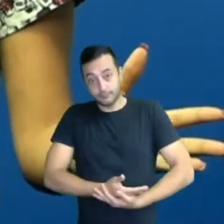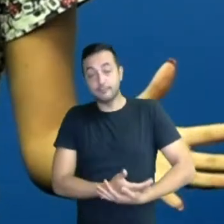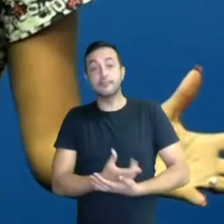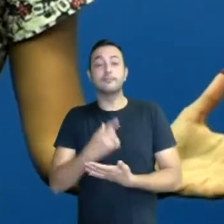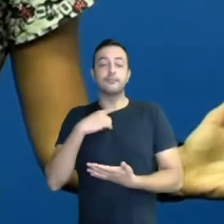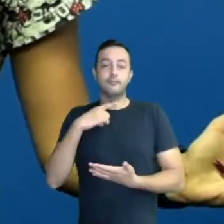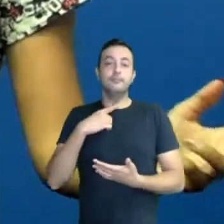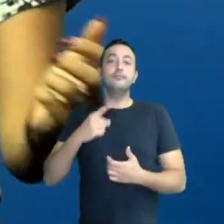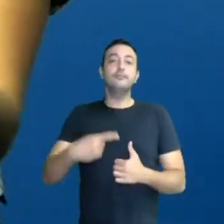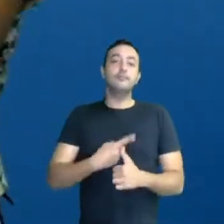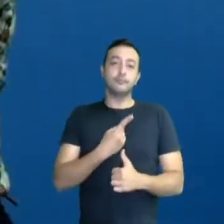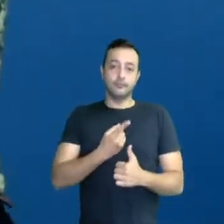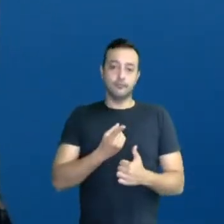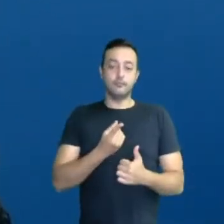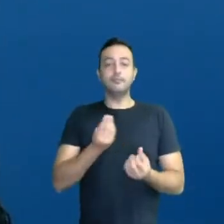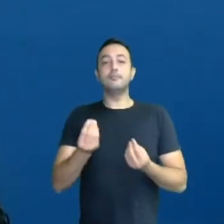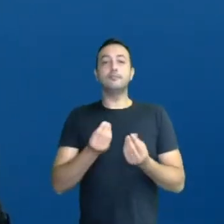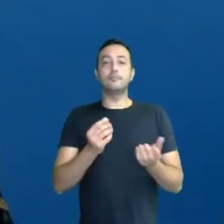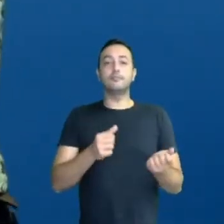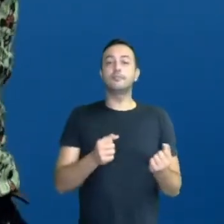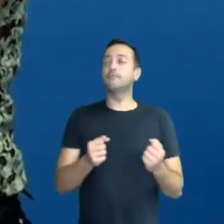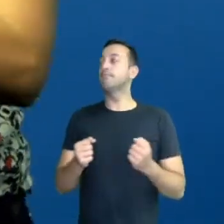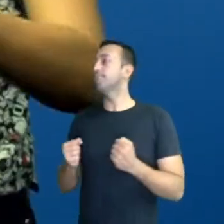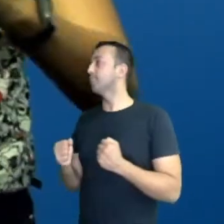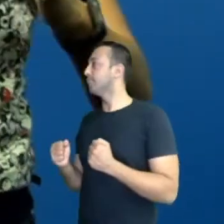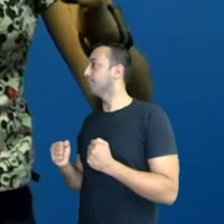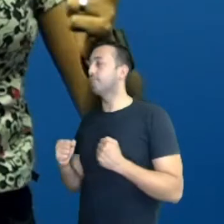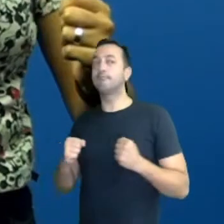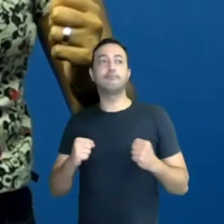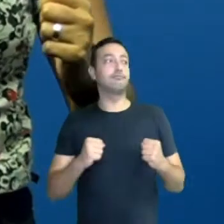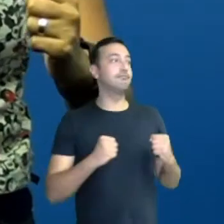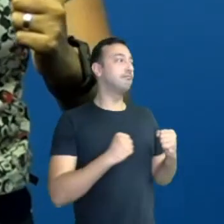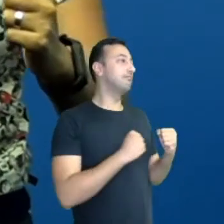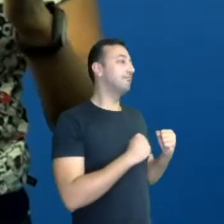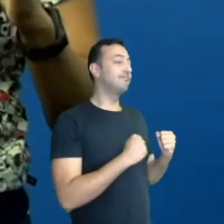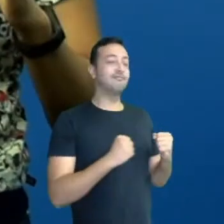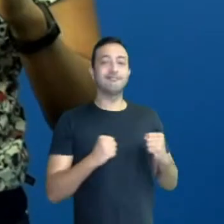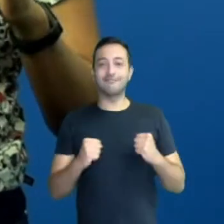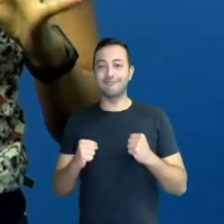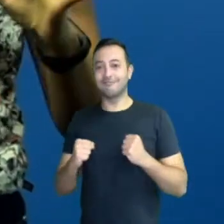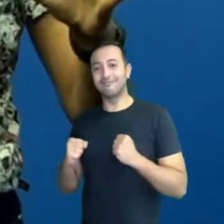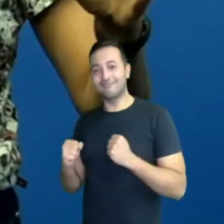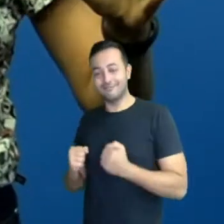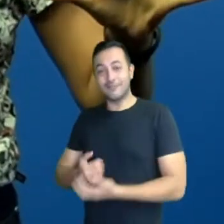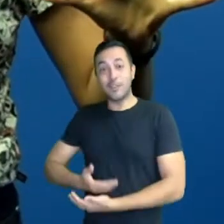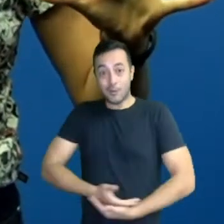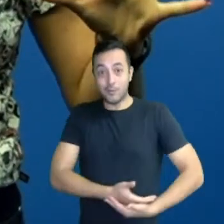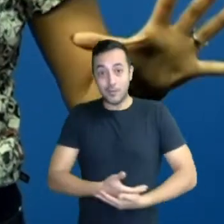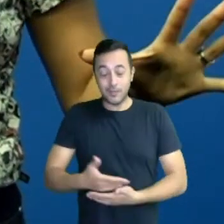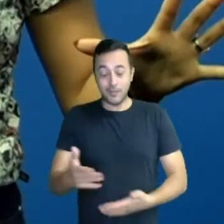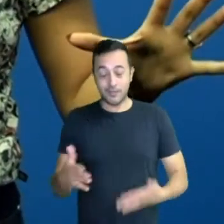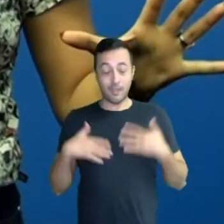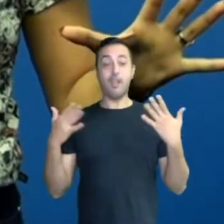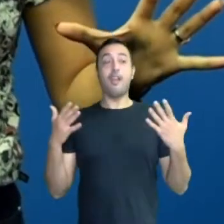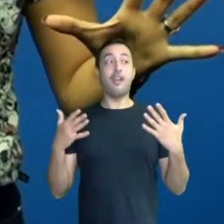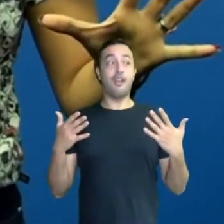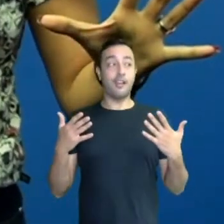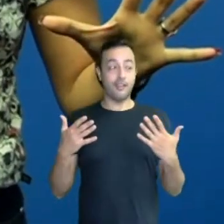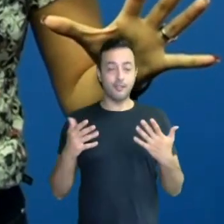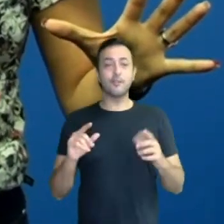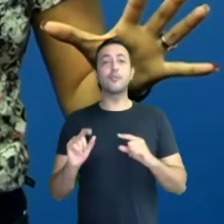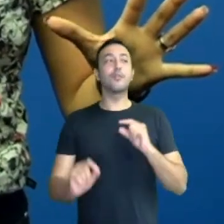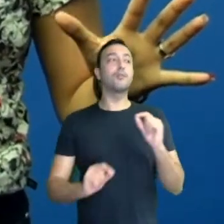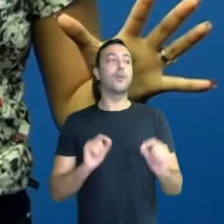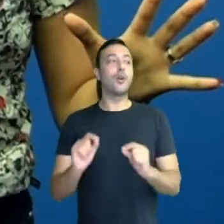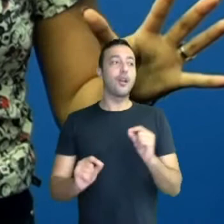os primeiros movimentos dele, virar para um lado, virar para o outro. Lembra quando o bebezinho toma aquele susto? Pronto, é